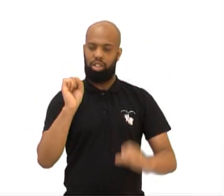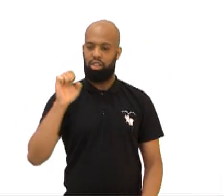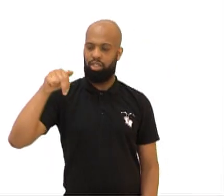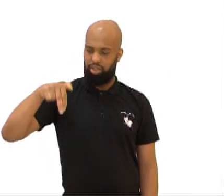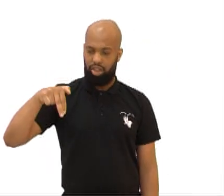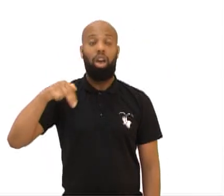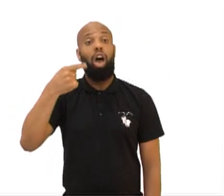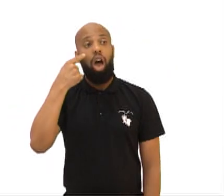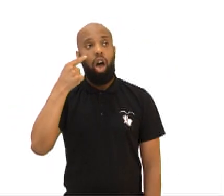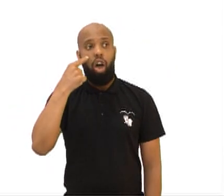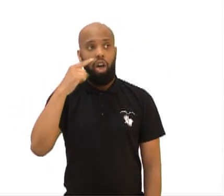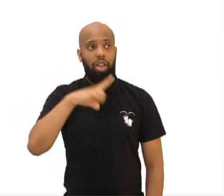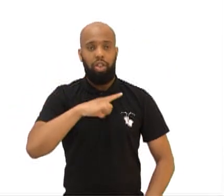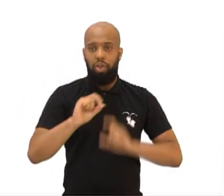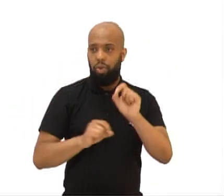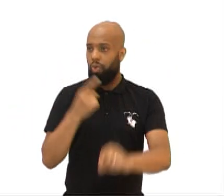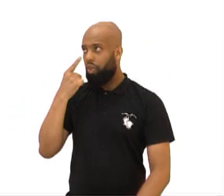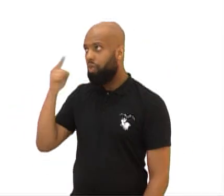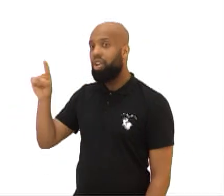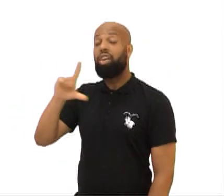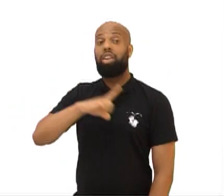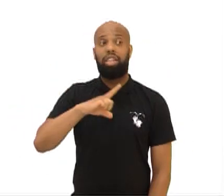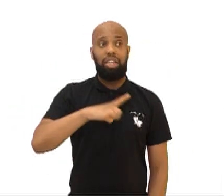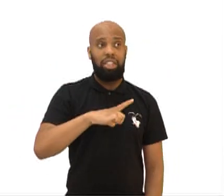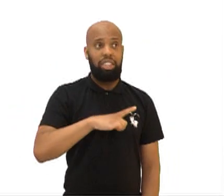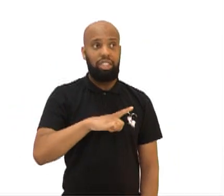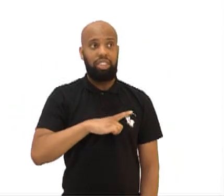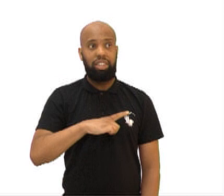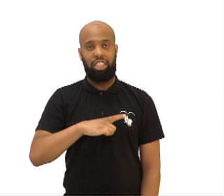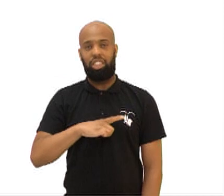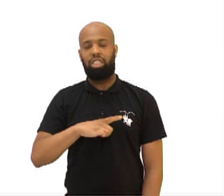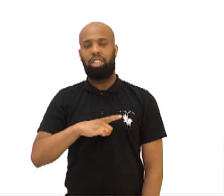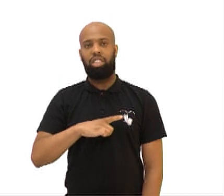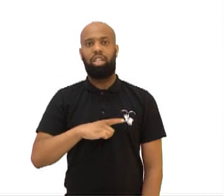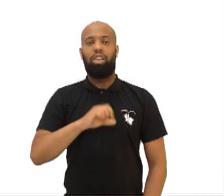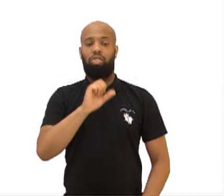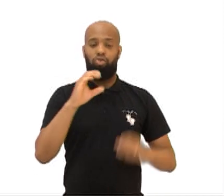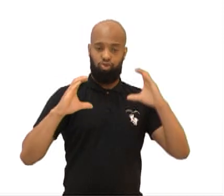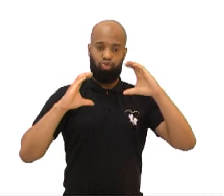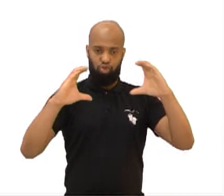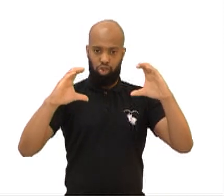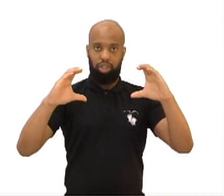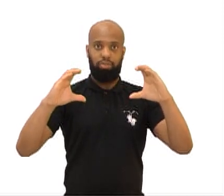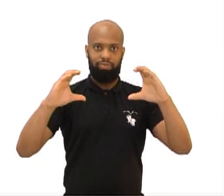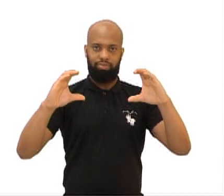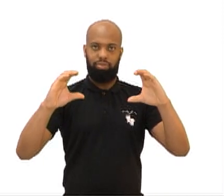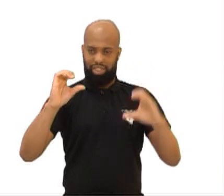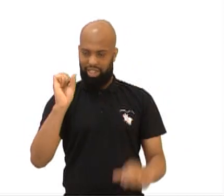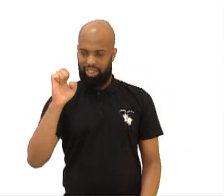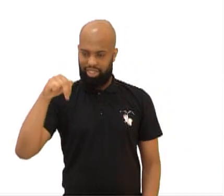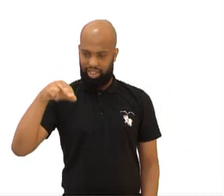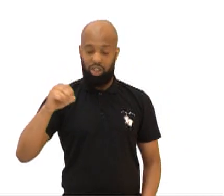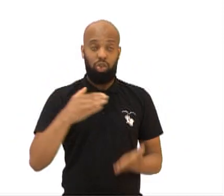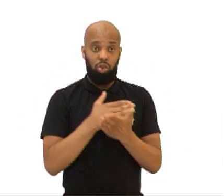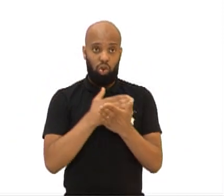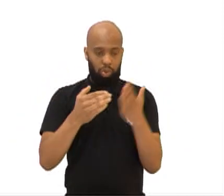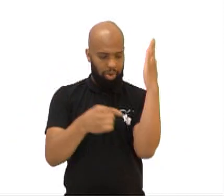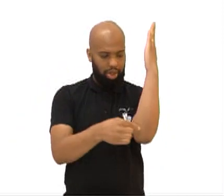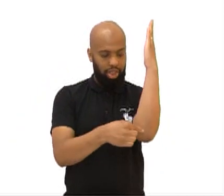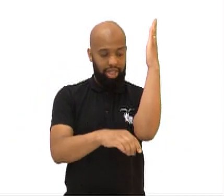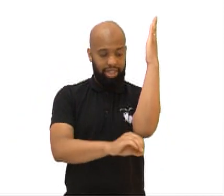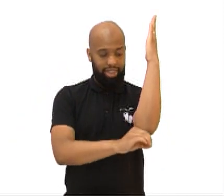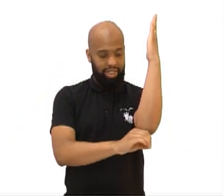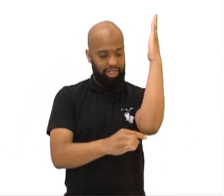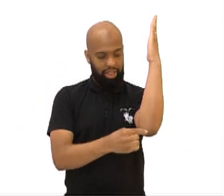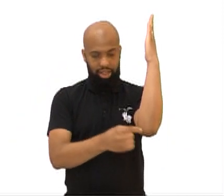Então, aqui, na realidade, ela tem mais de uma função seno desenhada. A função seno, lembra que eu dei a dica que começa no 0? Porque seno de